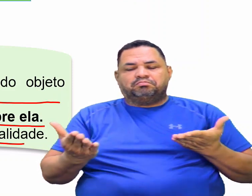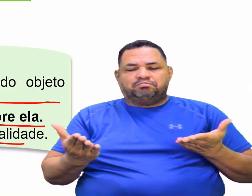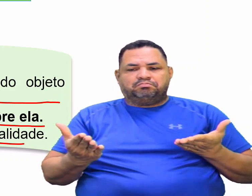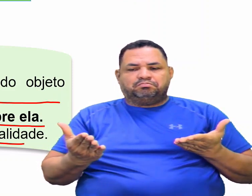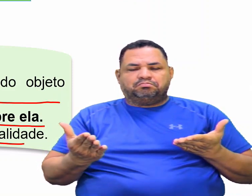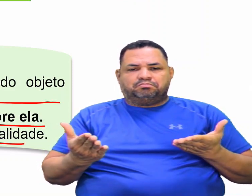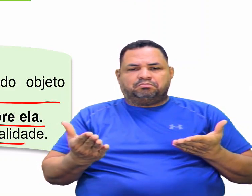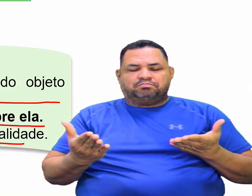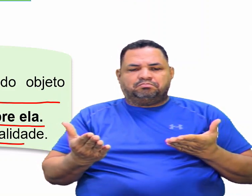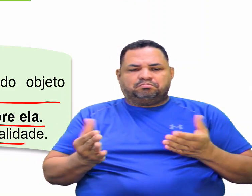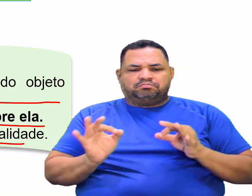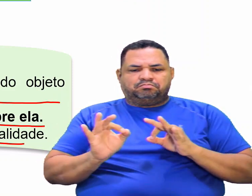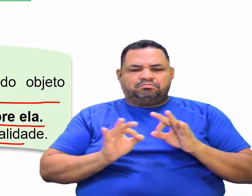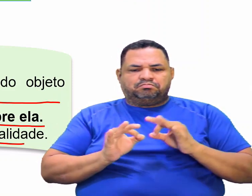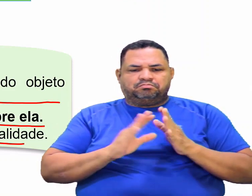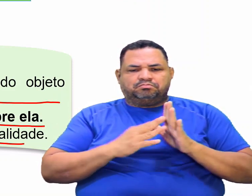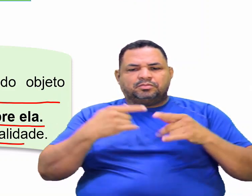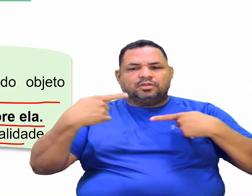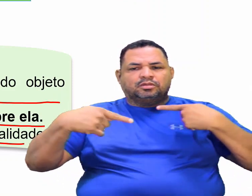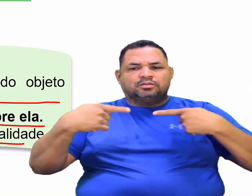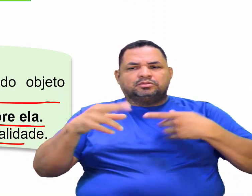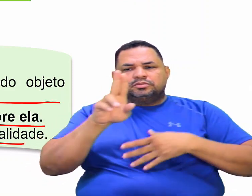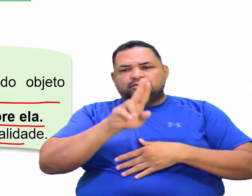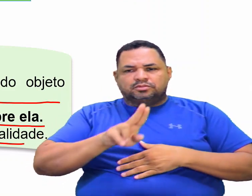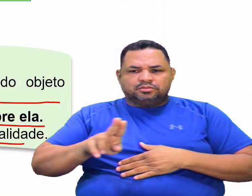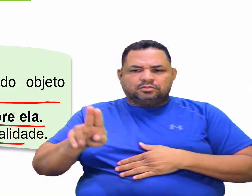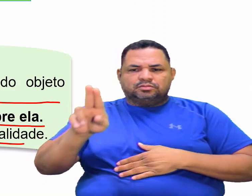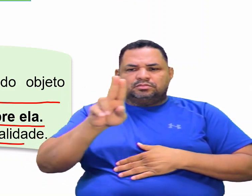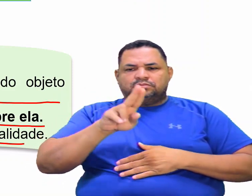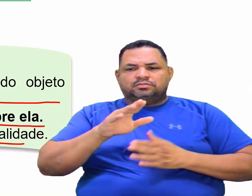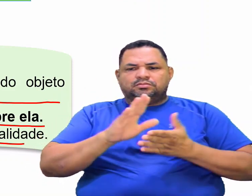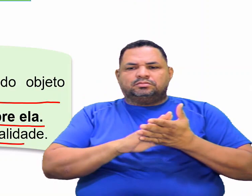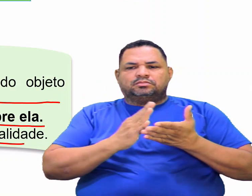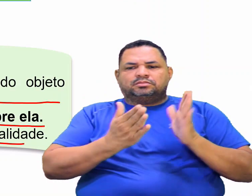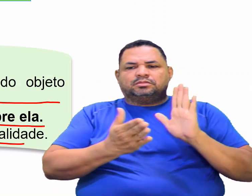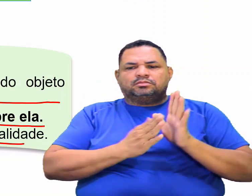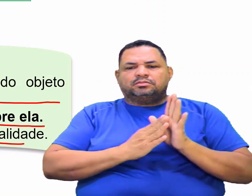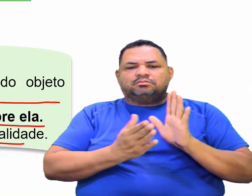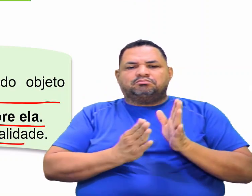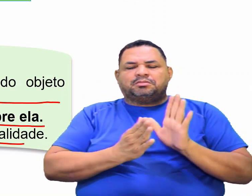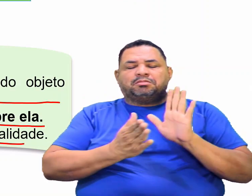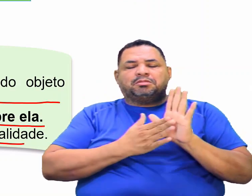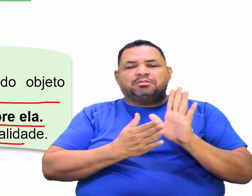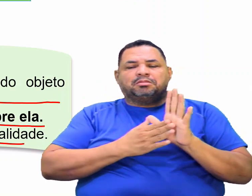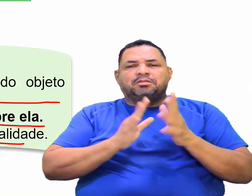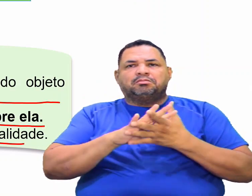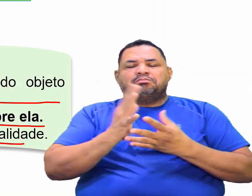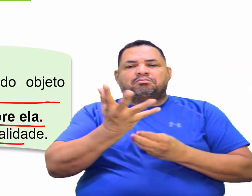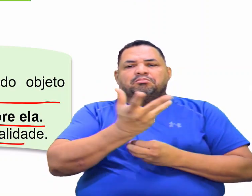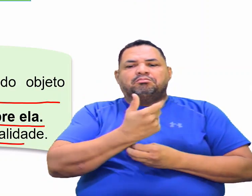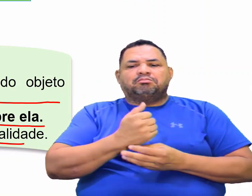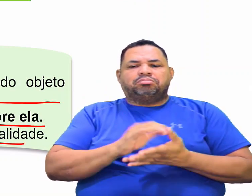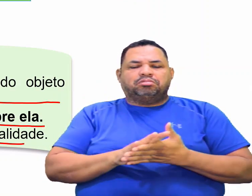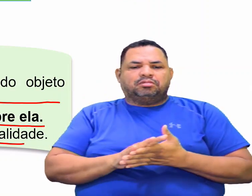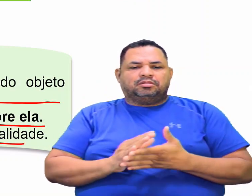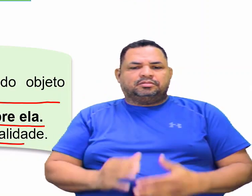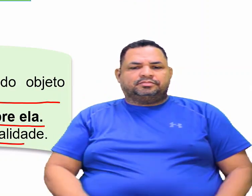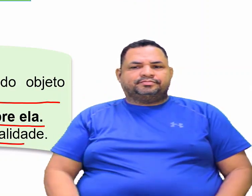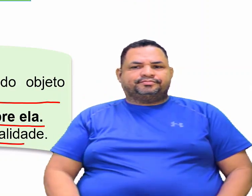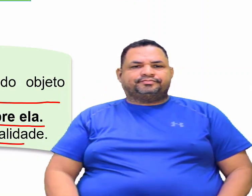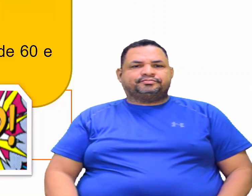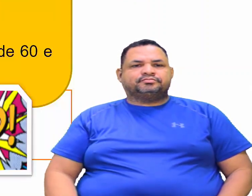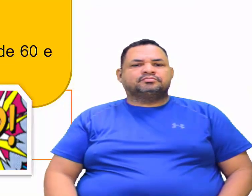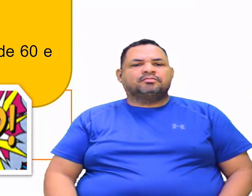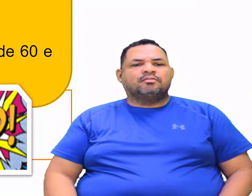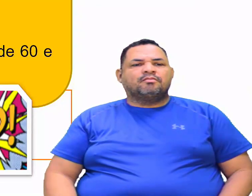ser eh discutidas através de uma provocação artística Essa é a ideia então nós temos